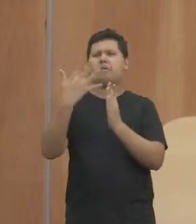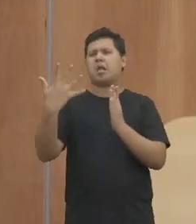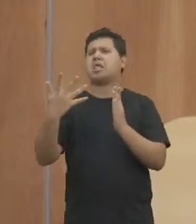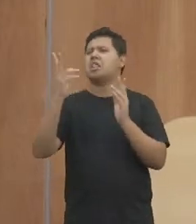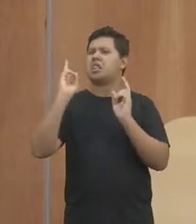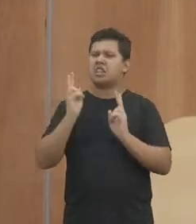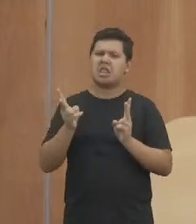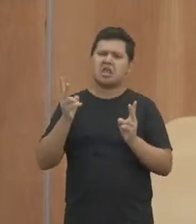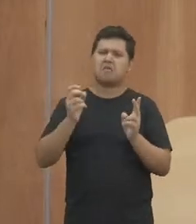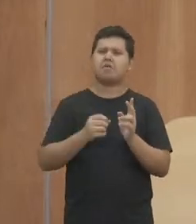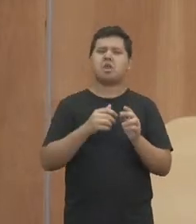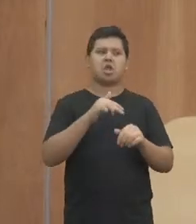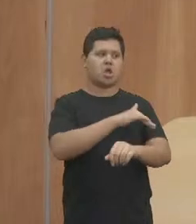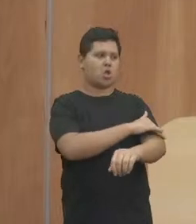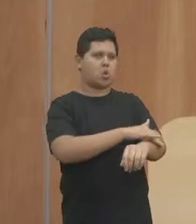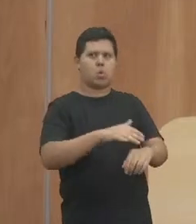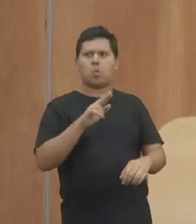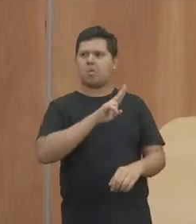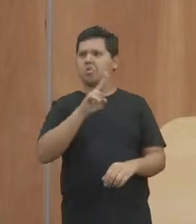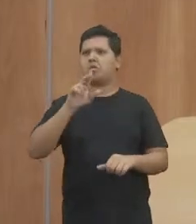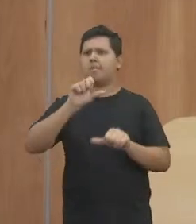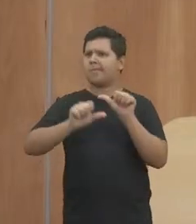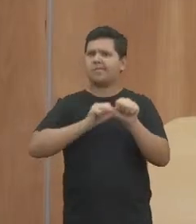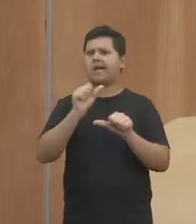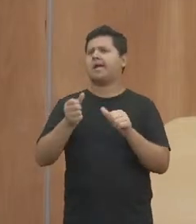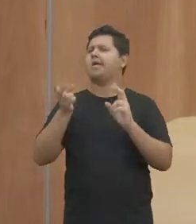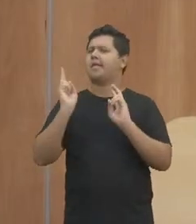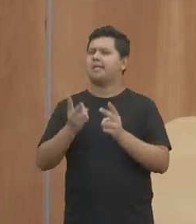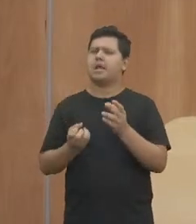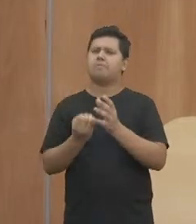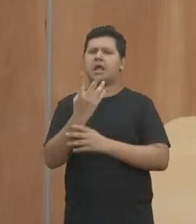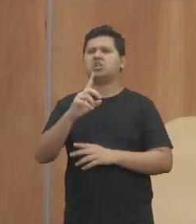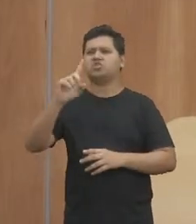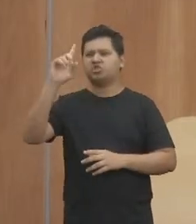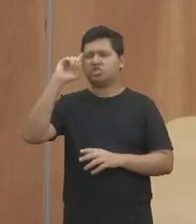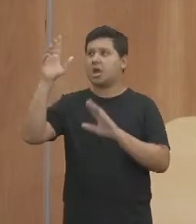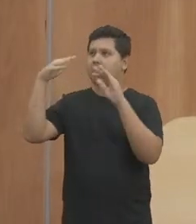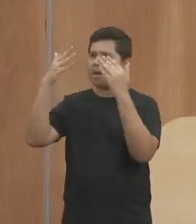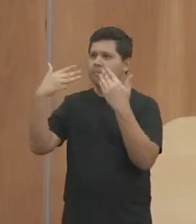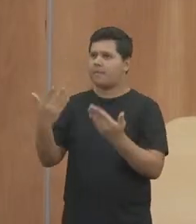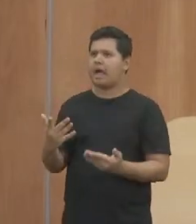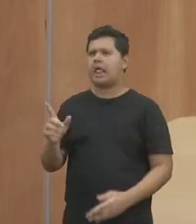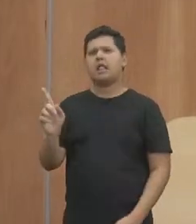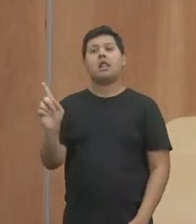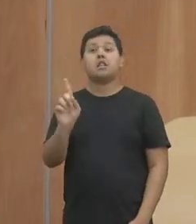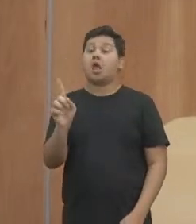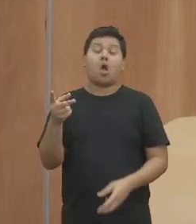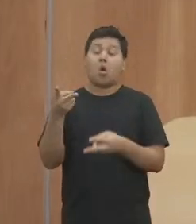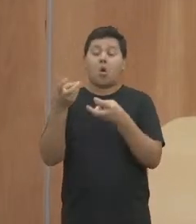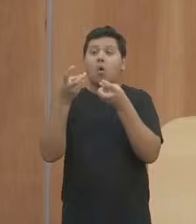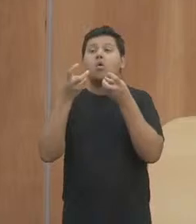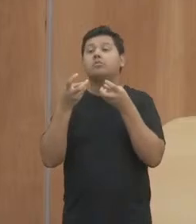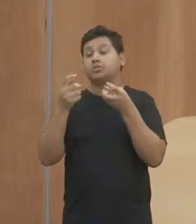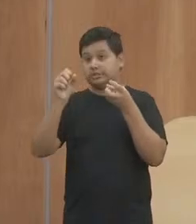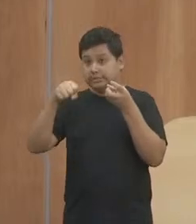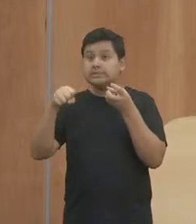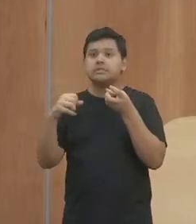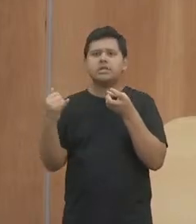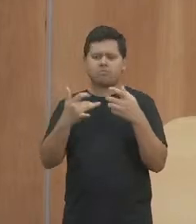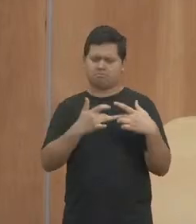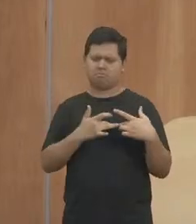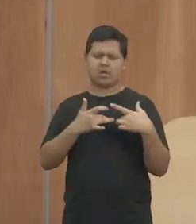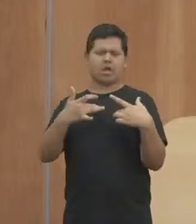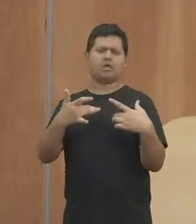rua, o quanto é excessivo os projetos para criar dias comemorativos. Não que eles não sejam interessantes, eles têm sim seu